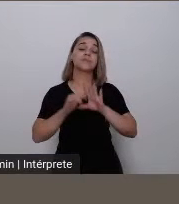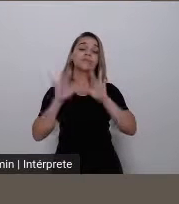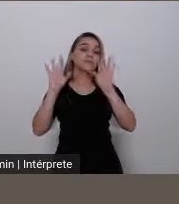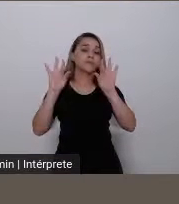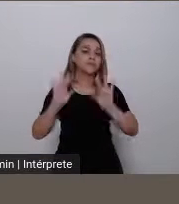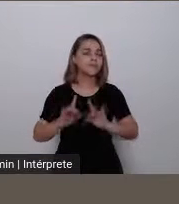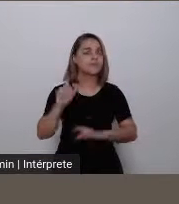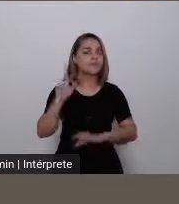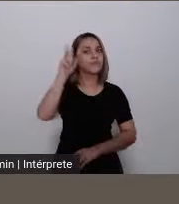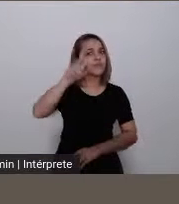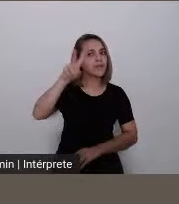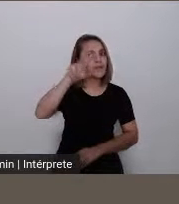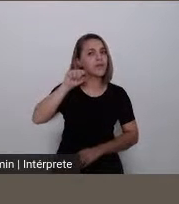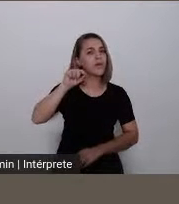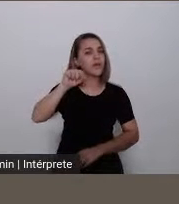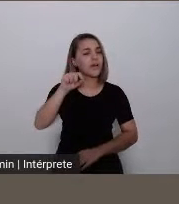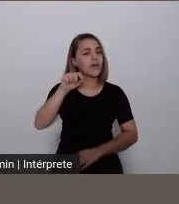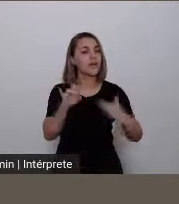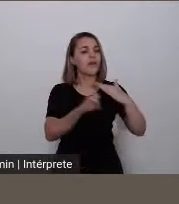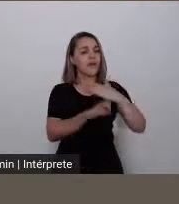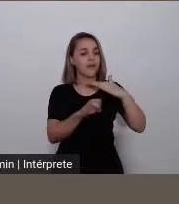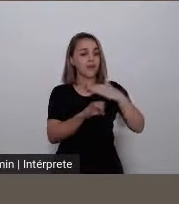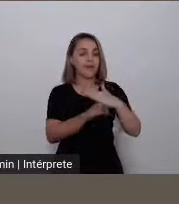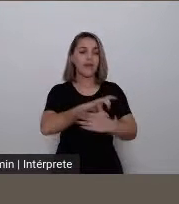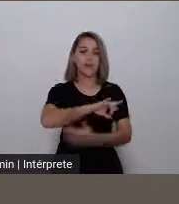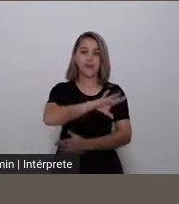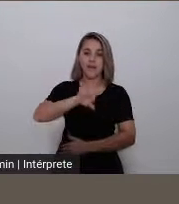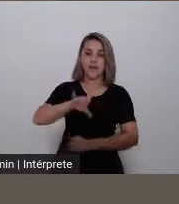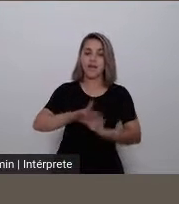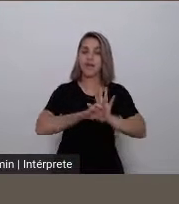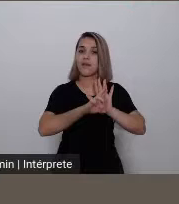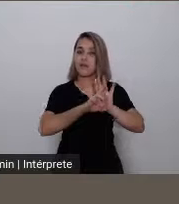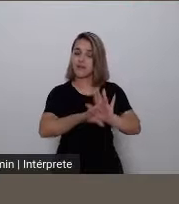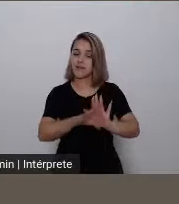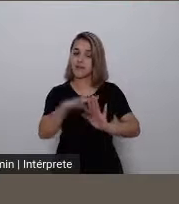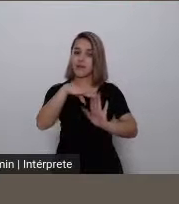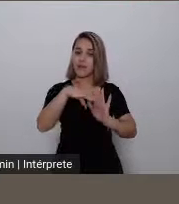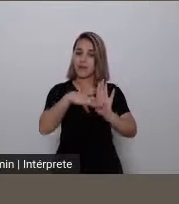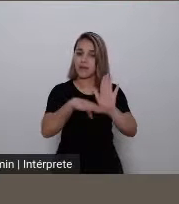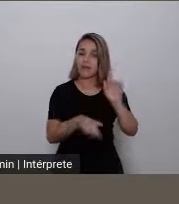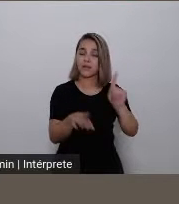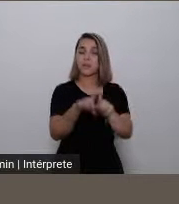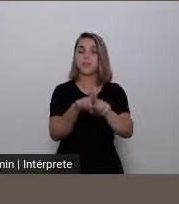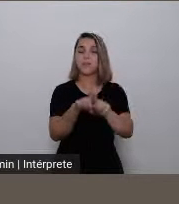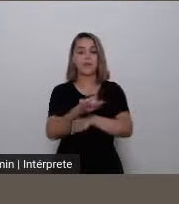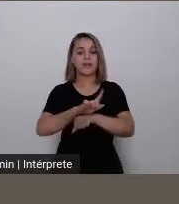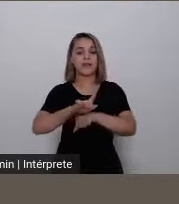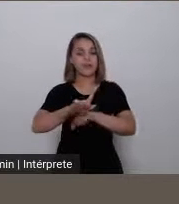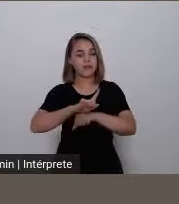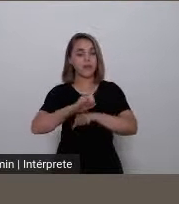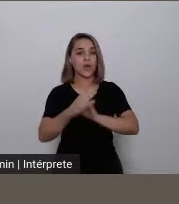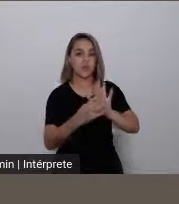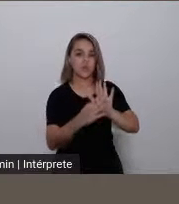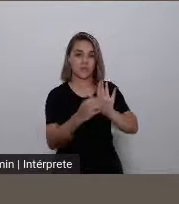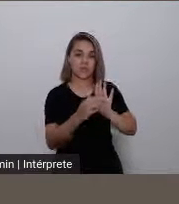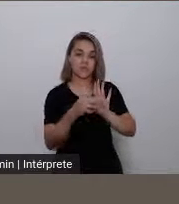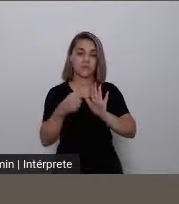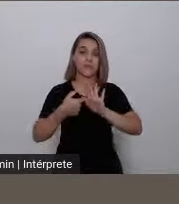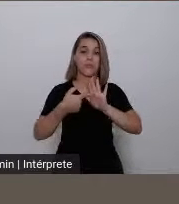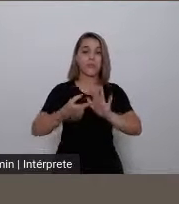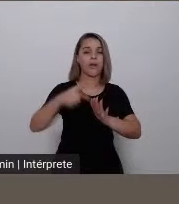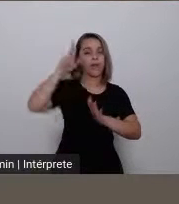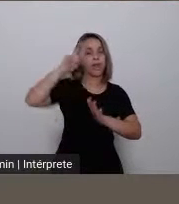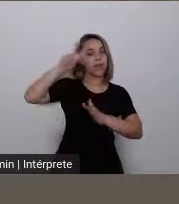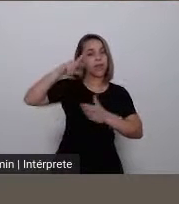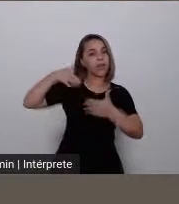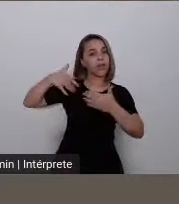uma dessas instituições representam agendas e modos de gestão que refletem o percurso histórico nesse segmento ao longo do